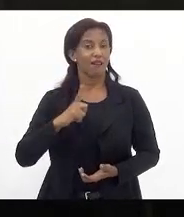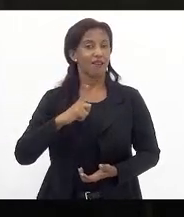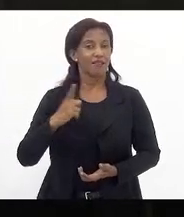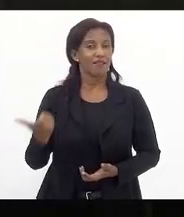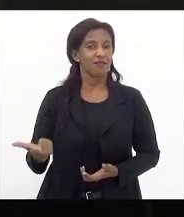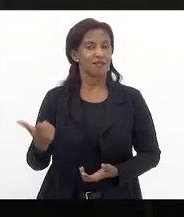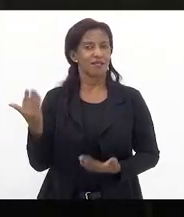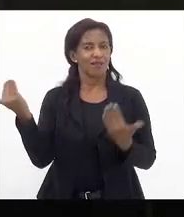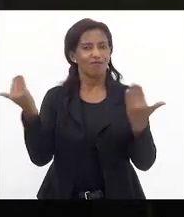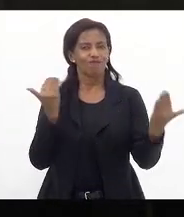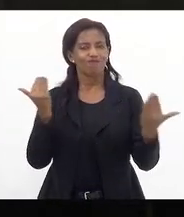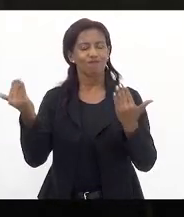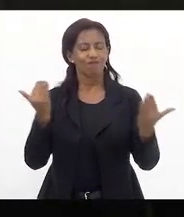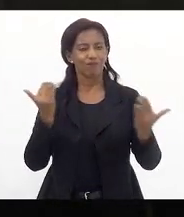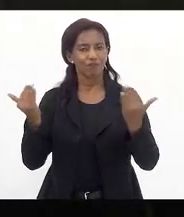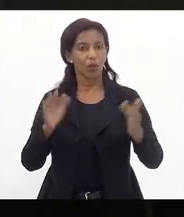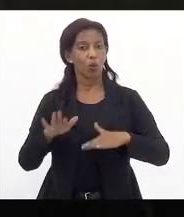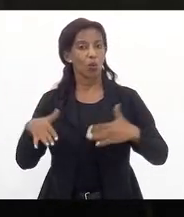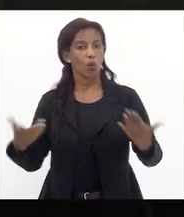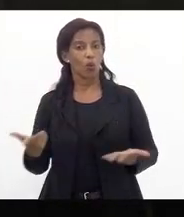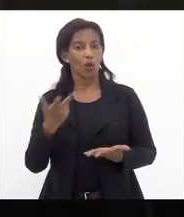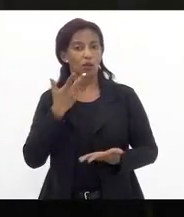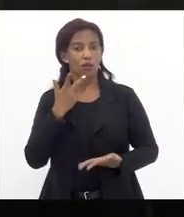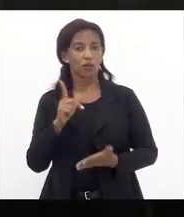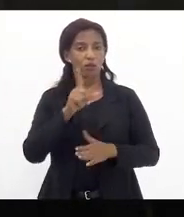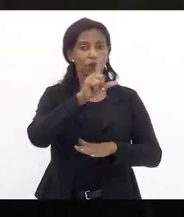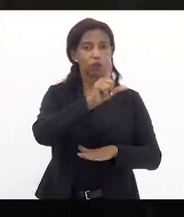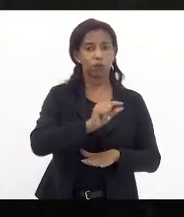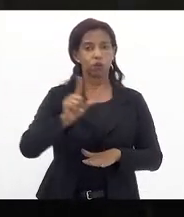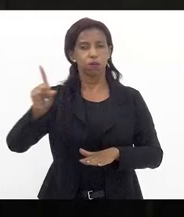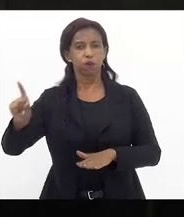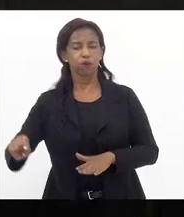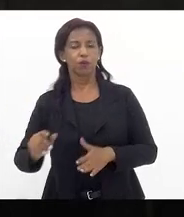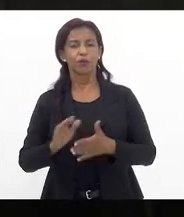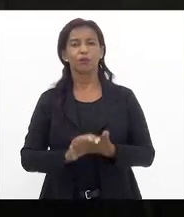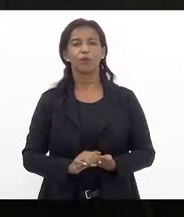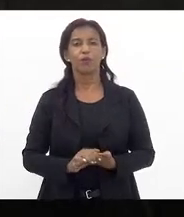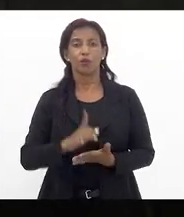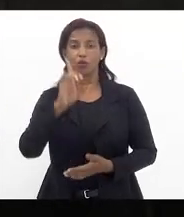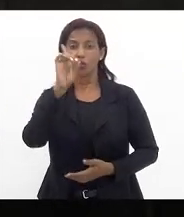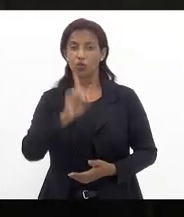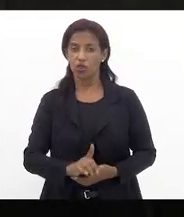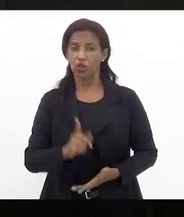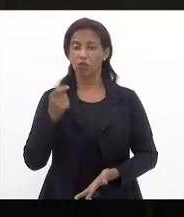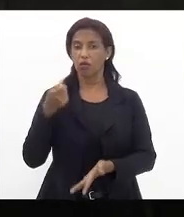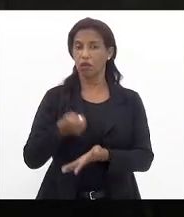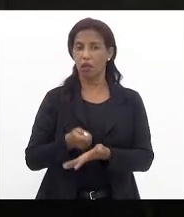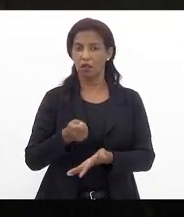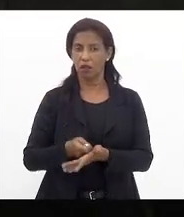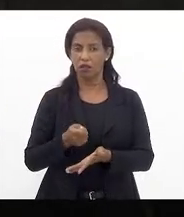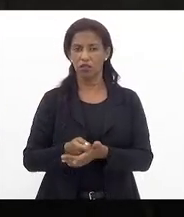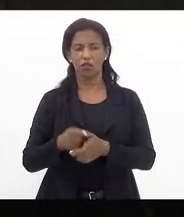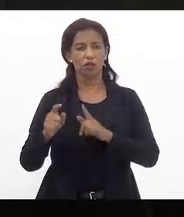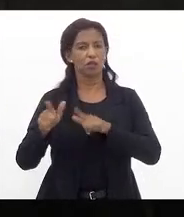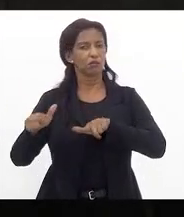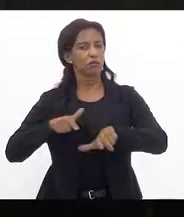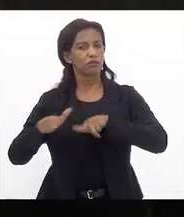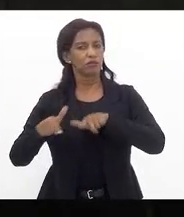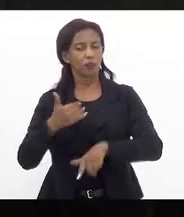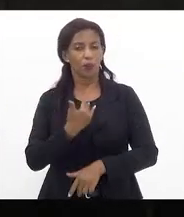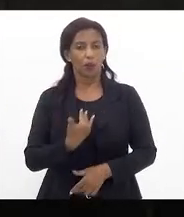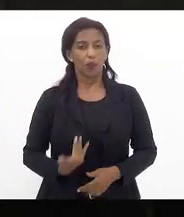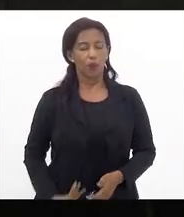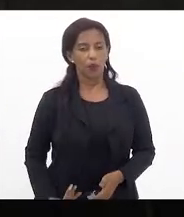ter simetria quando estabelecemos a questão dos direitos e garantias dos servidores